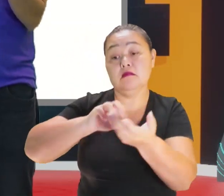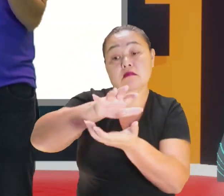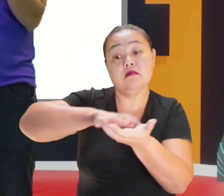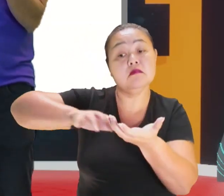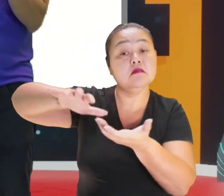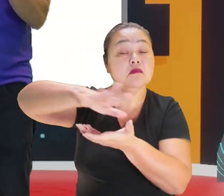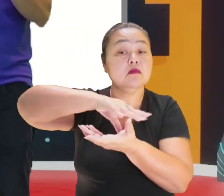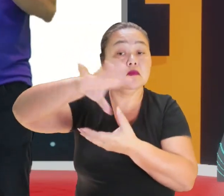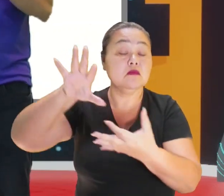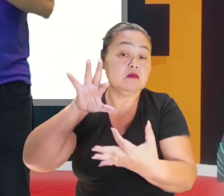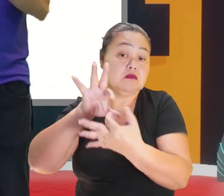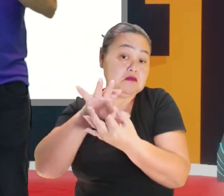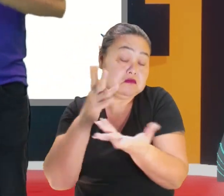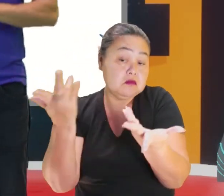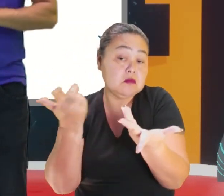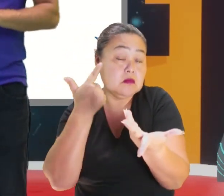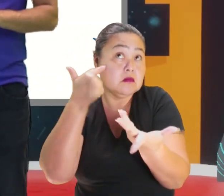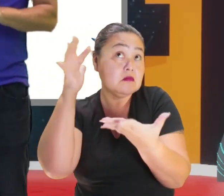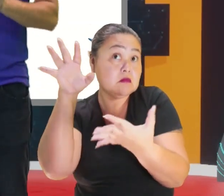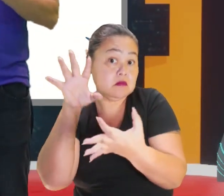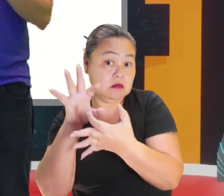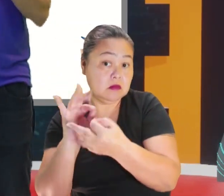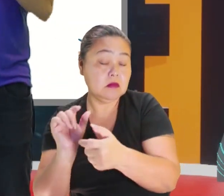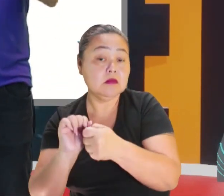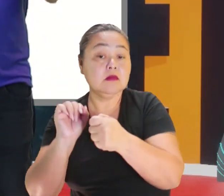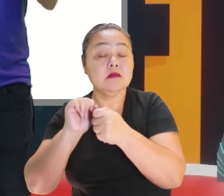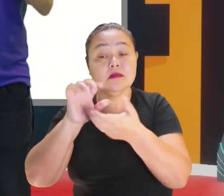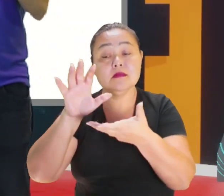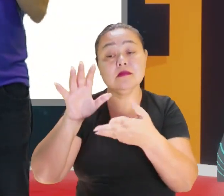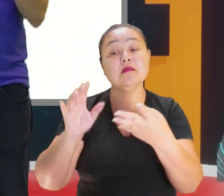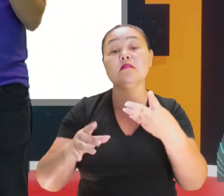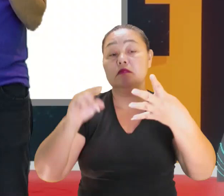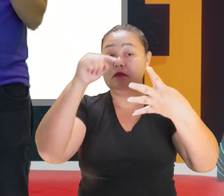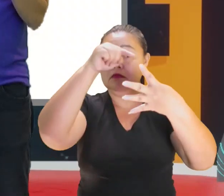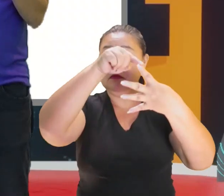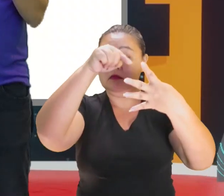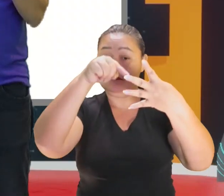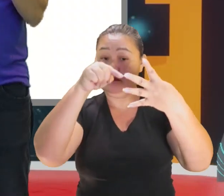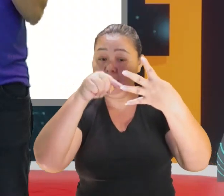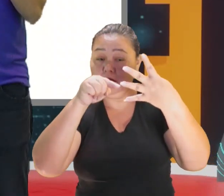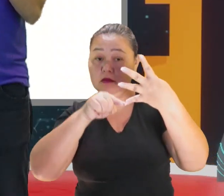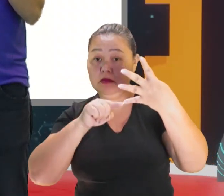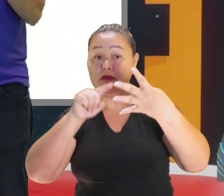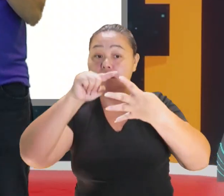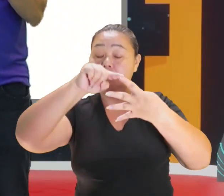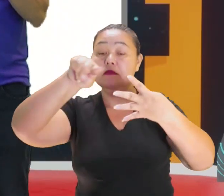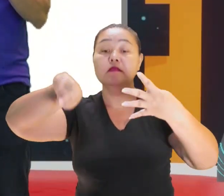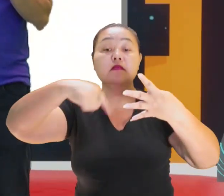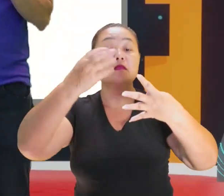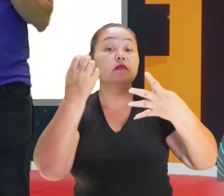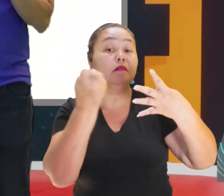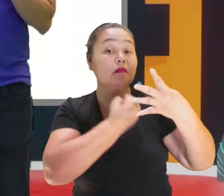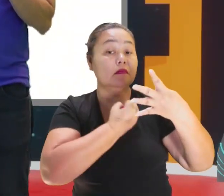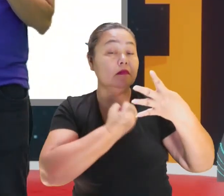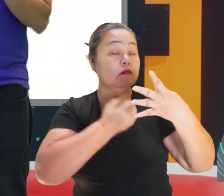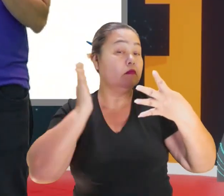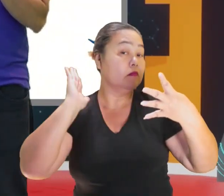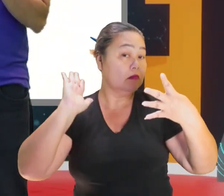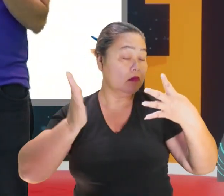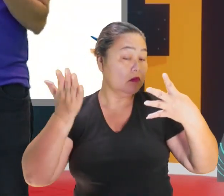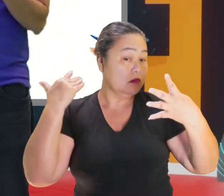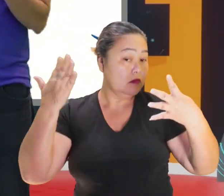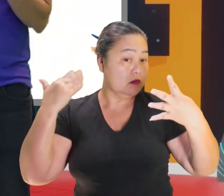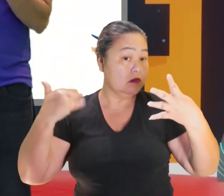ali juntos, não é no mesma linha de raciocínio, mas vamos dividir em 4 partes. A aritmética nós trabalhamos já em